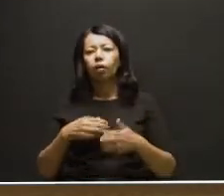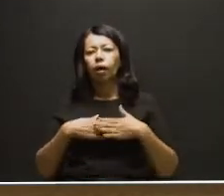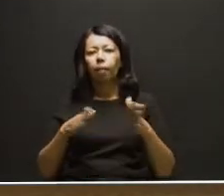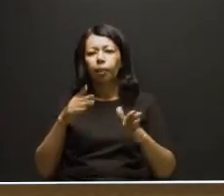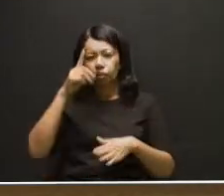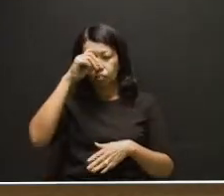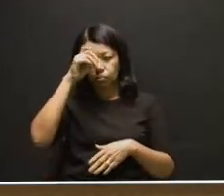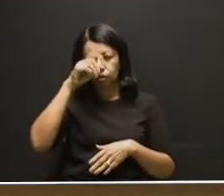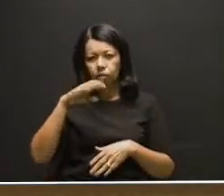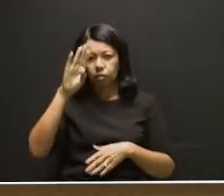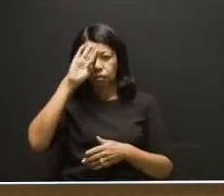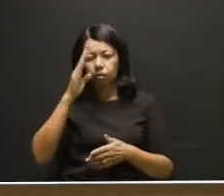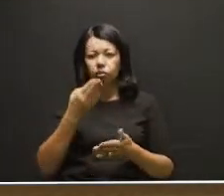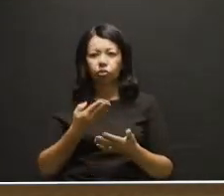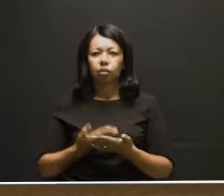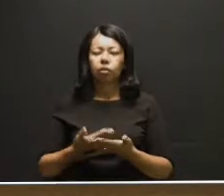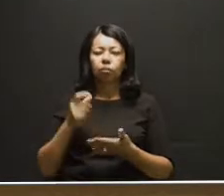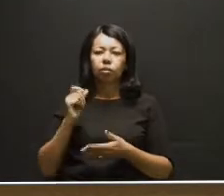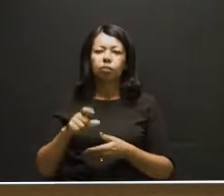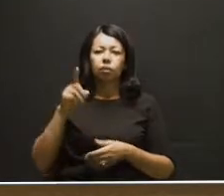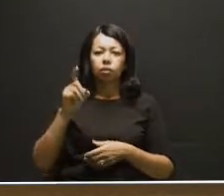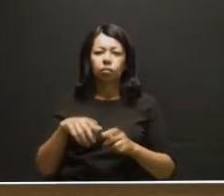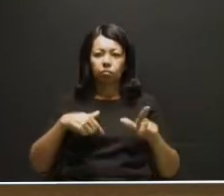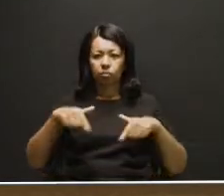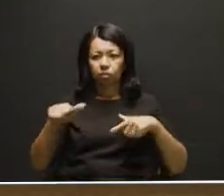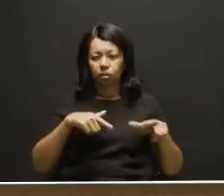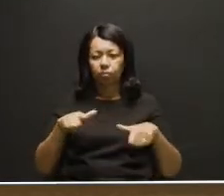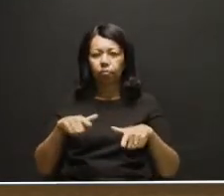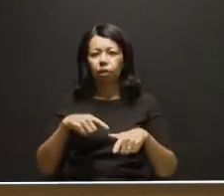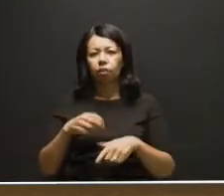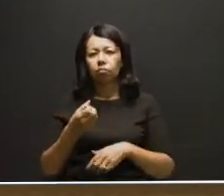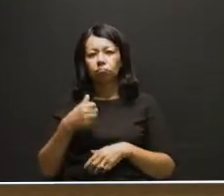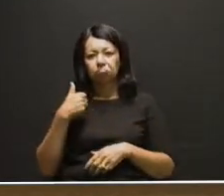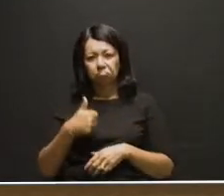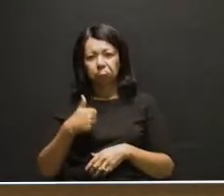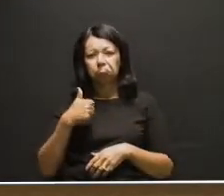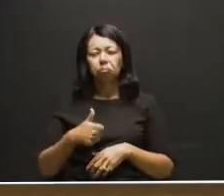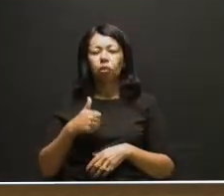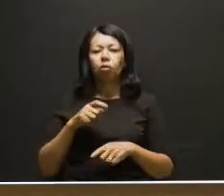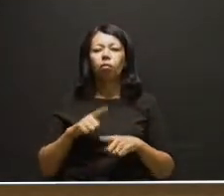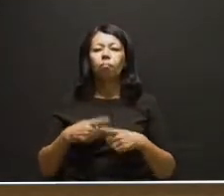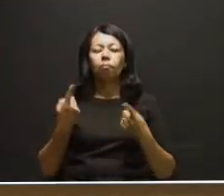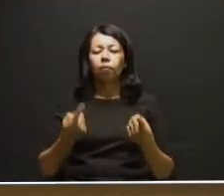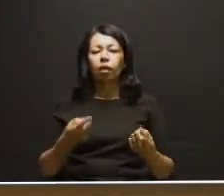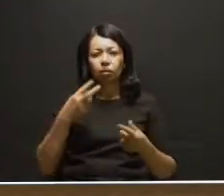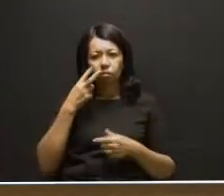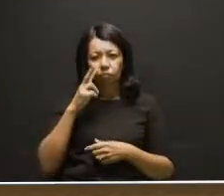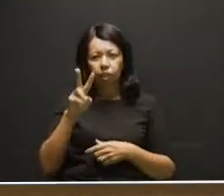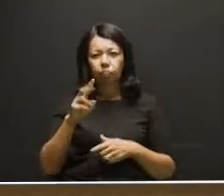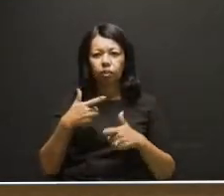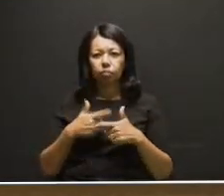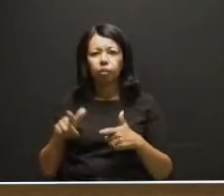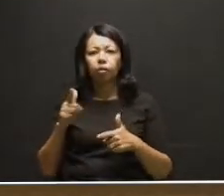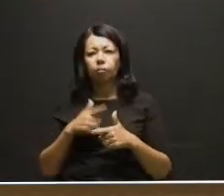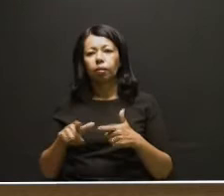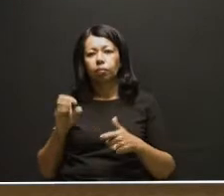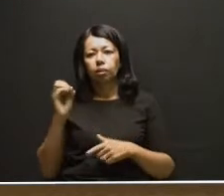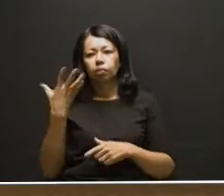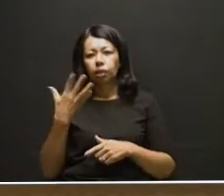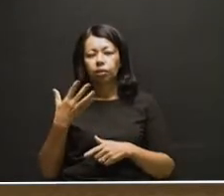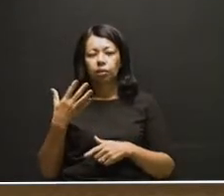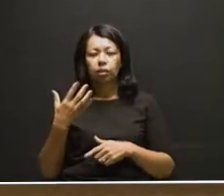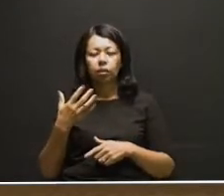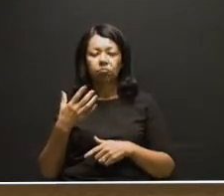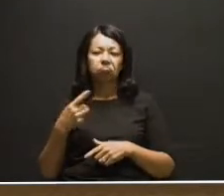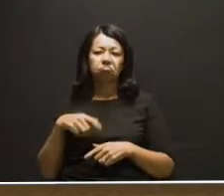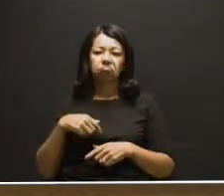acreditamos ao máximo que seria um trabalho difícil de excelência só que esbarramos em alguns problemas que têm acontecido ao